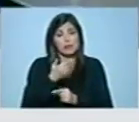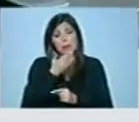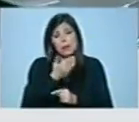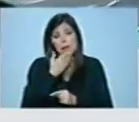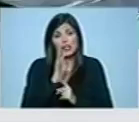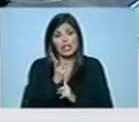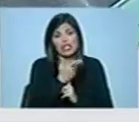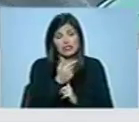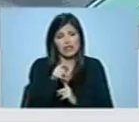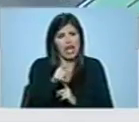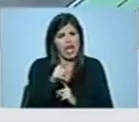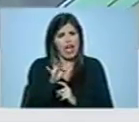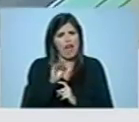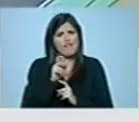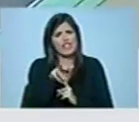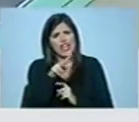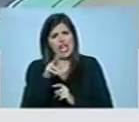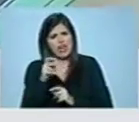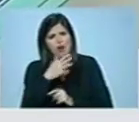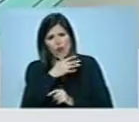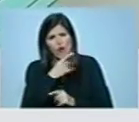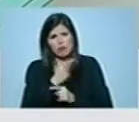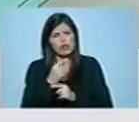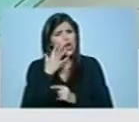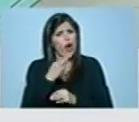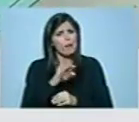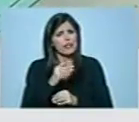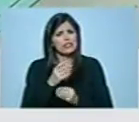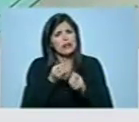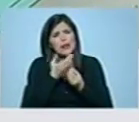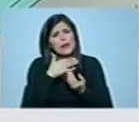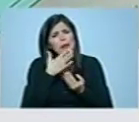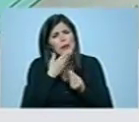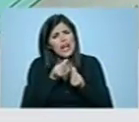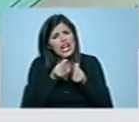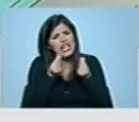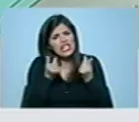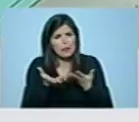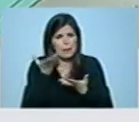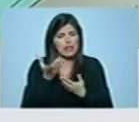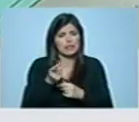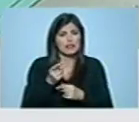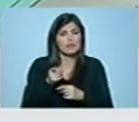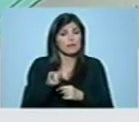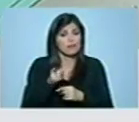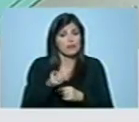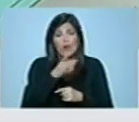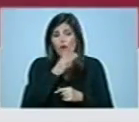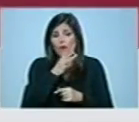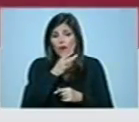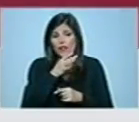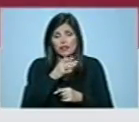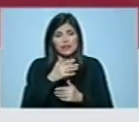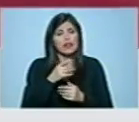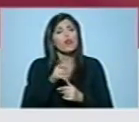essa farinheira até é bem colorida, porque normalmente são um bocadinho mais. Mais claras. Clarinhas, não é? Mas sabe que o facto de elas ser coloridas também dá um